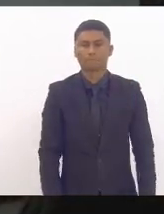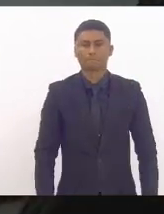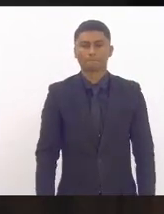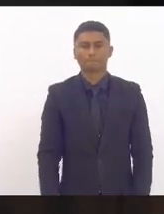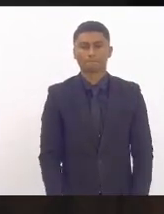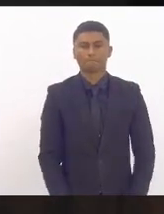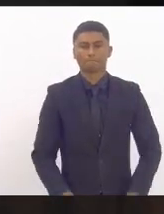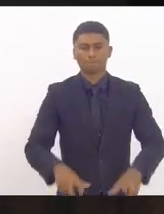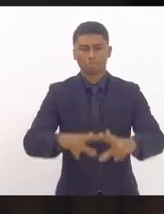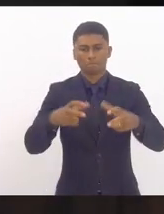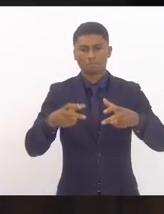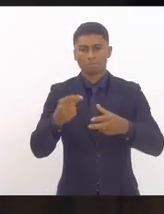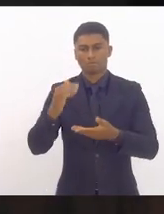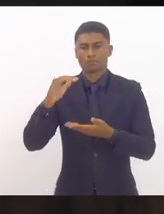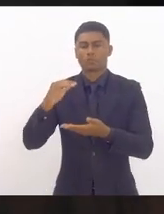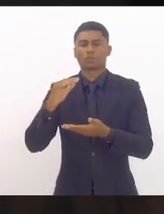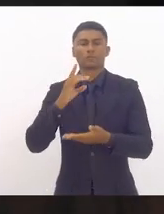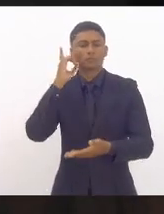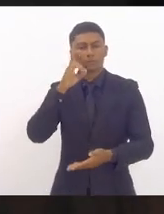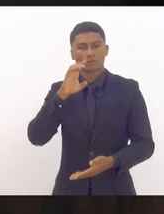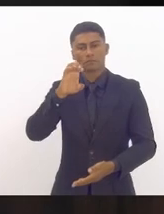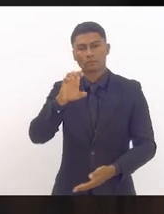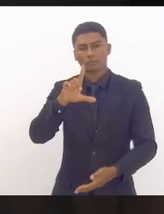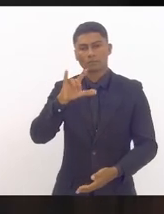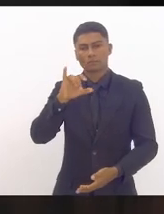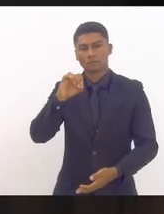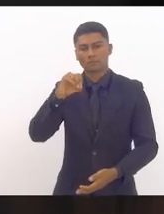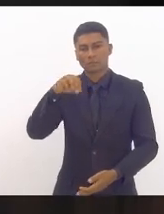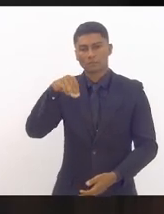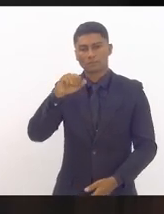Pela Comissão de Orçamento, deputado Eli Omar.